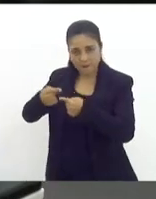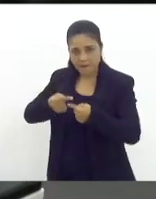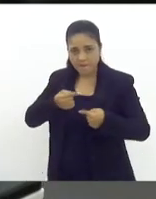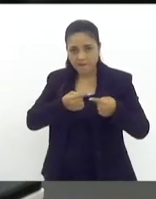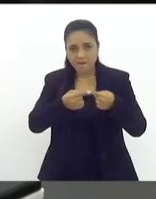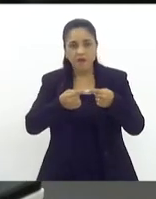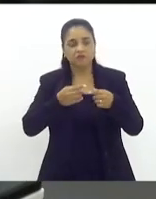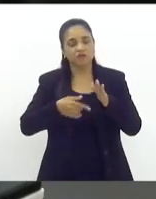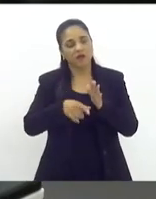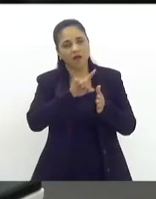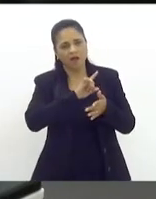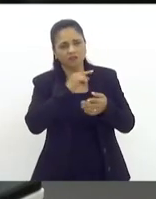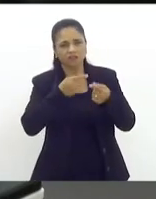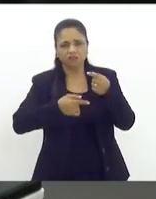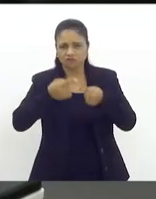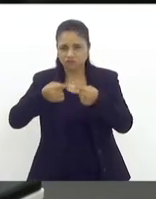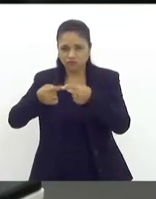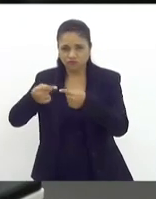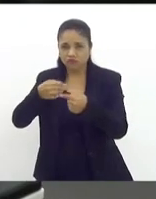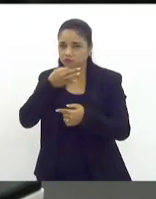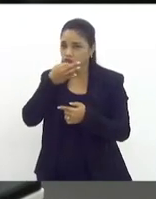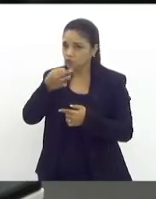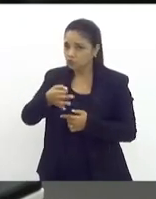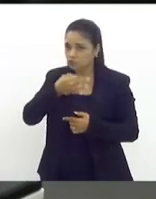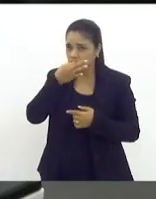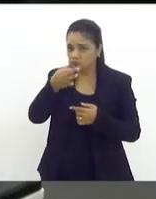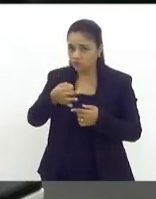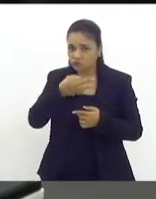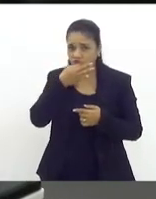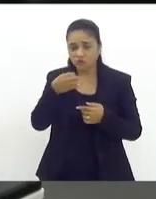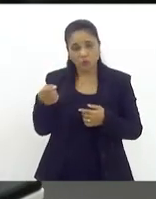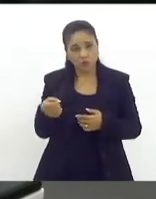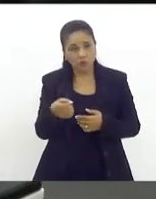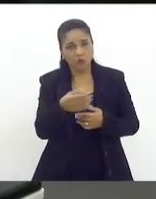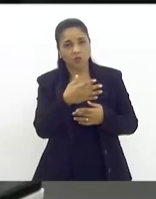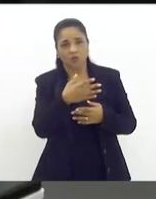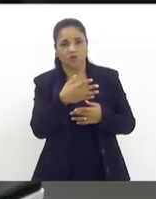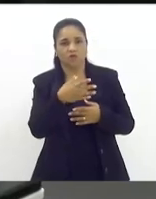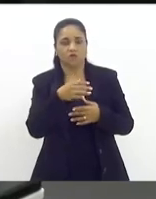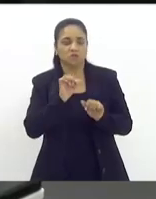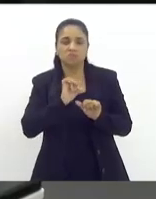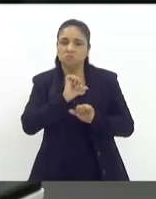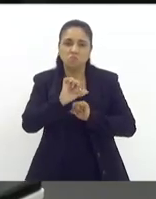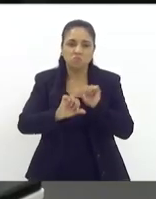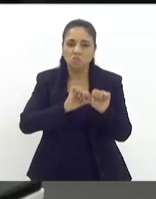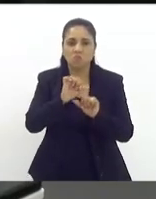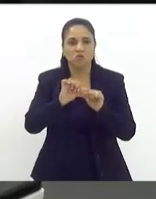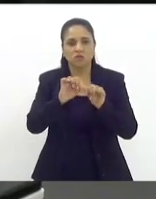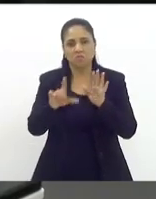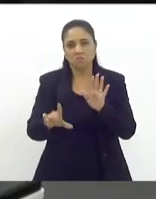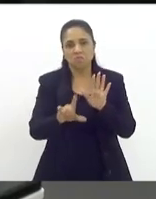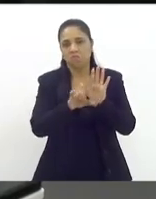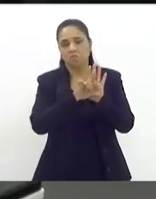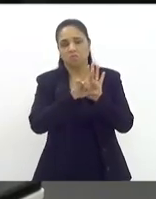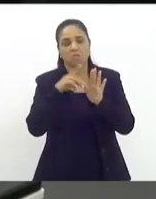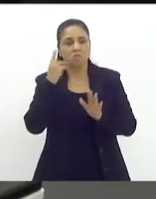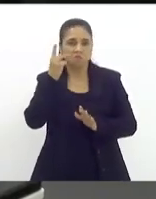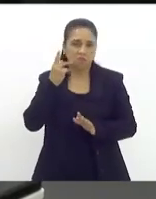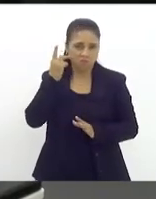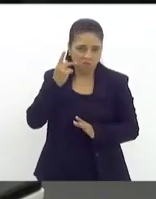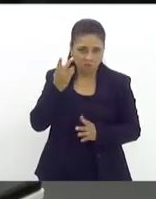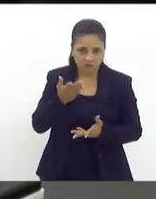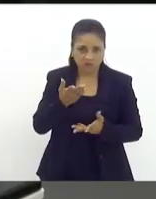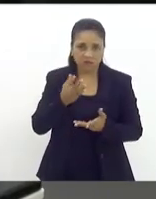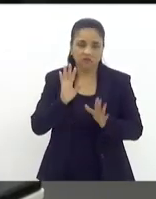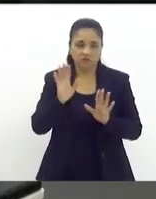havíamos discutido anteriormente, que a sugestão de algo inovador e não a mera implementação de uma política que já existe. E aí a gente